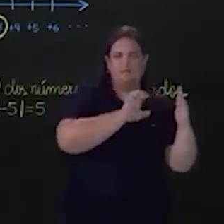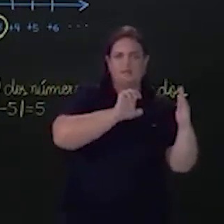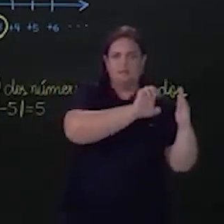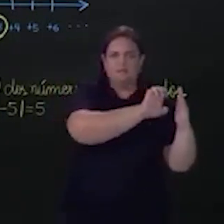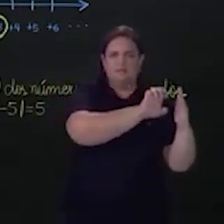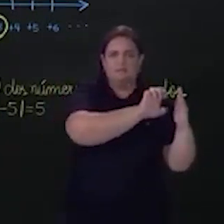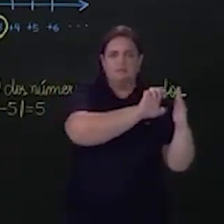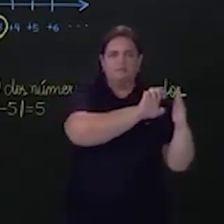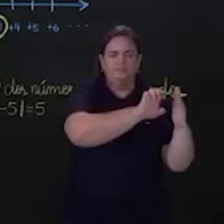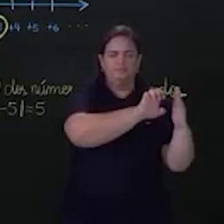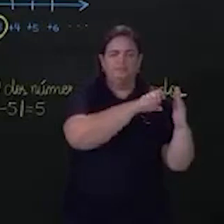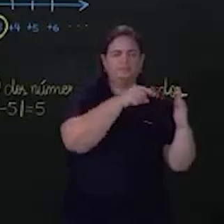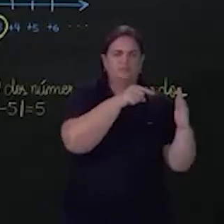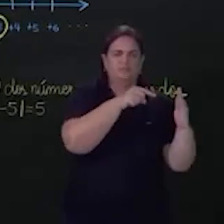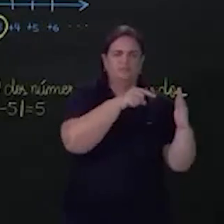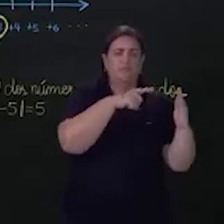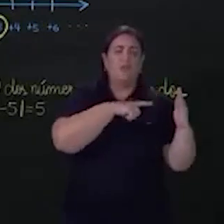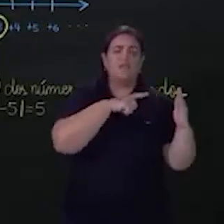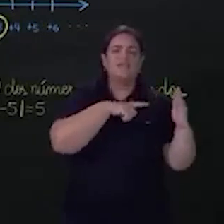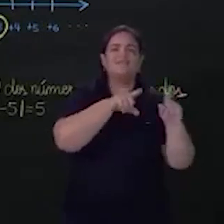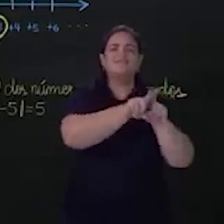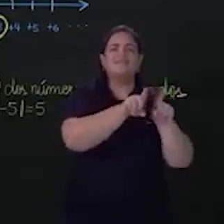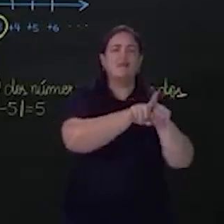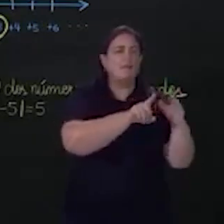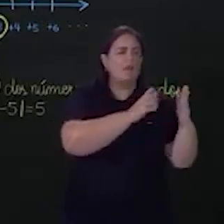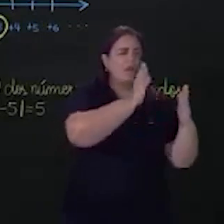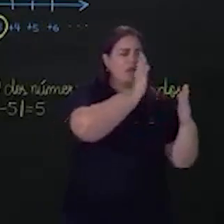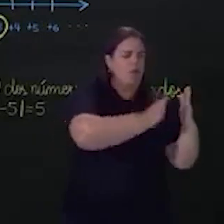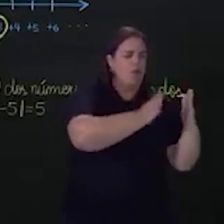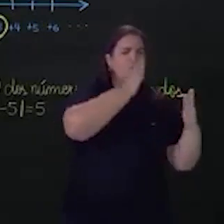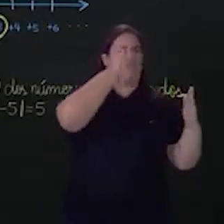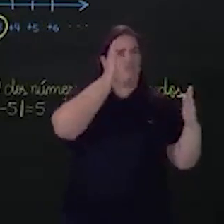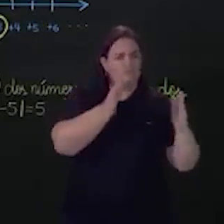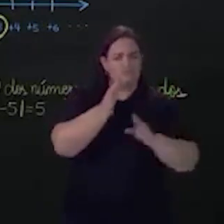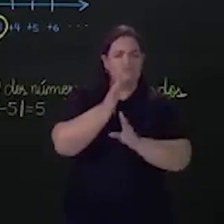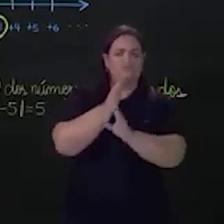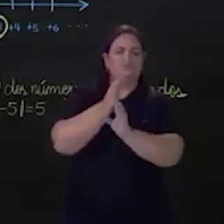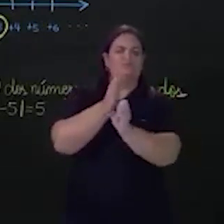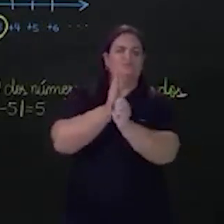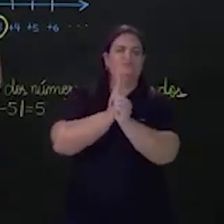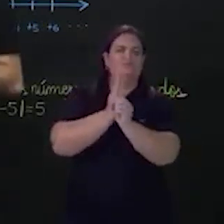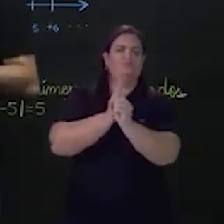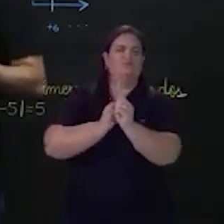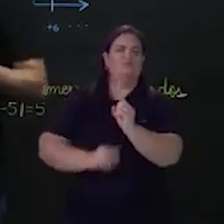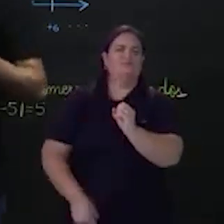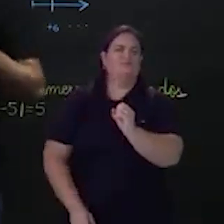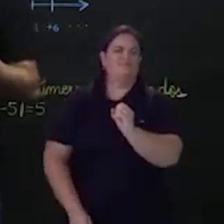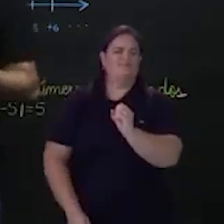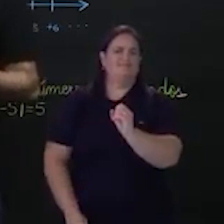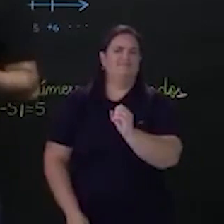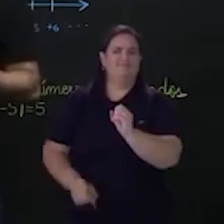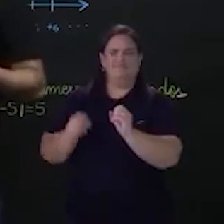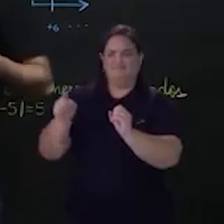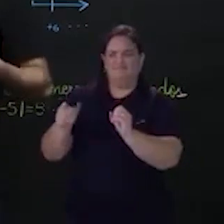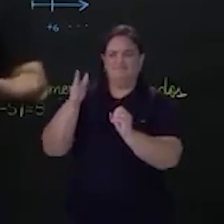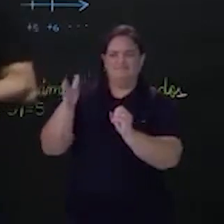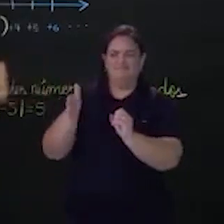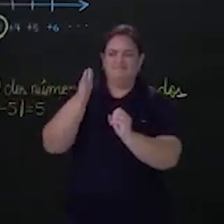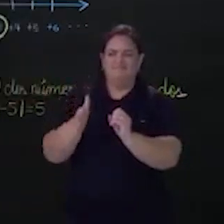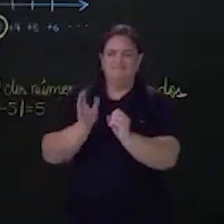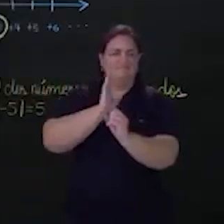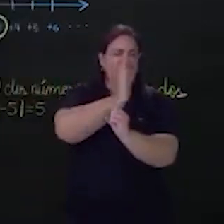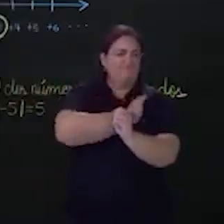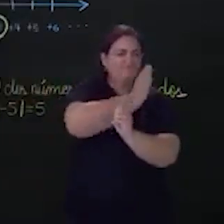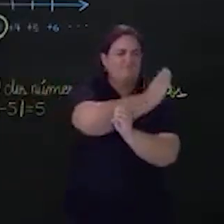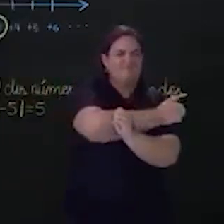zero. Reparem que ele também possui uma distância de 1, 2 traços em relação à origem.